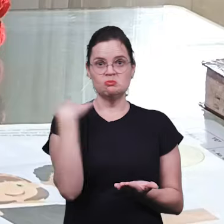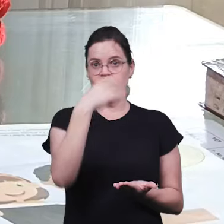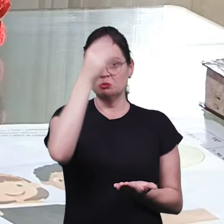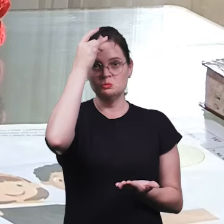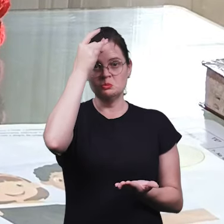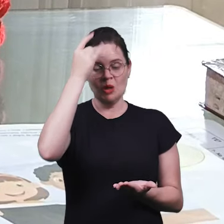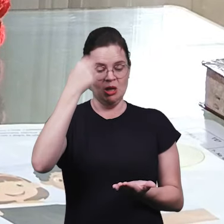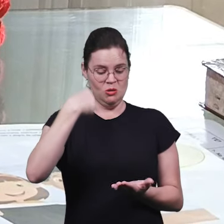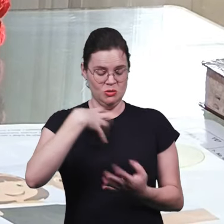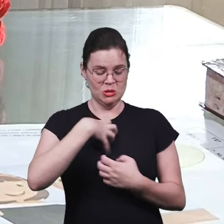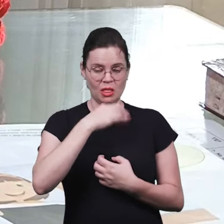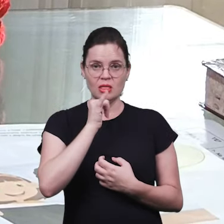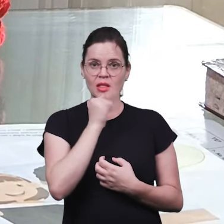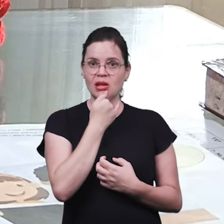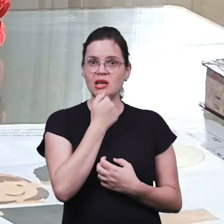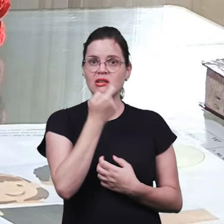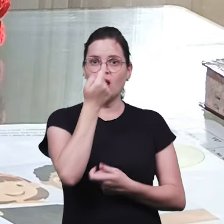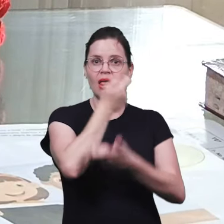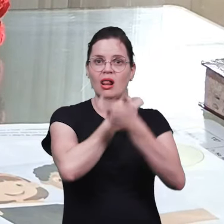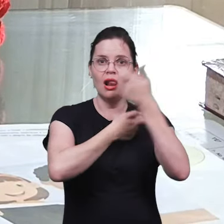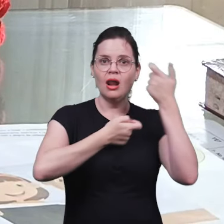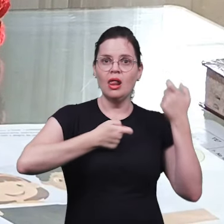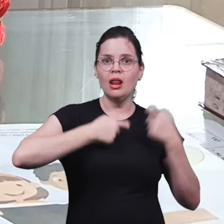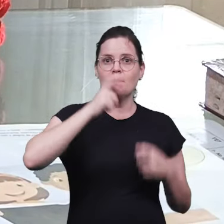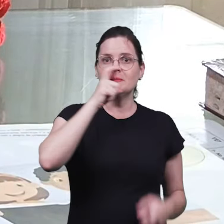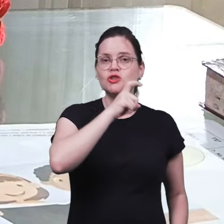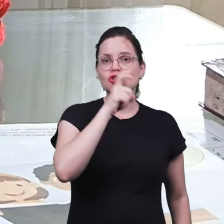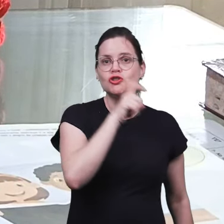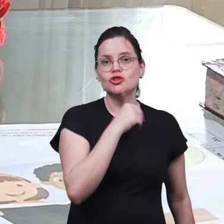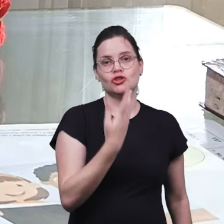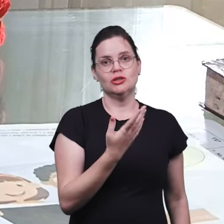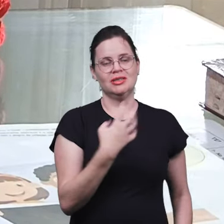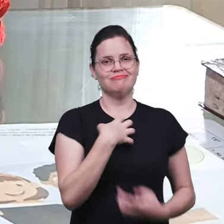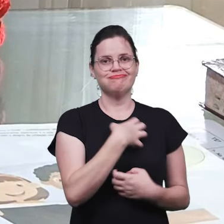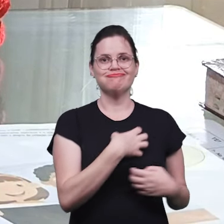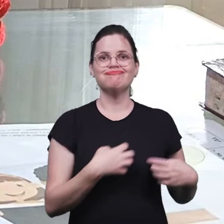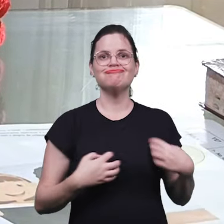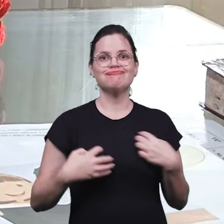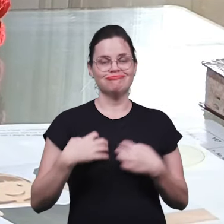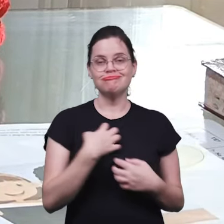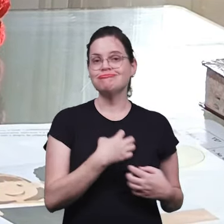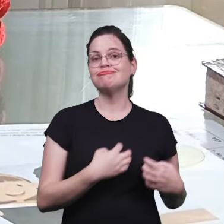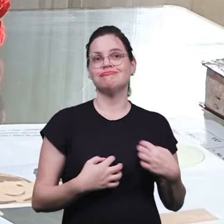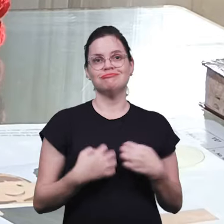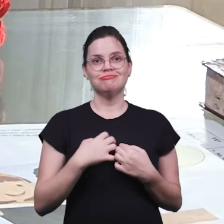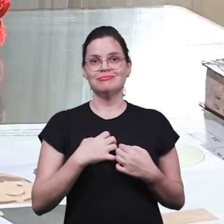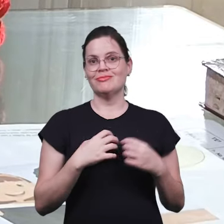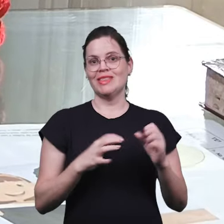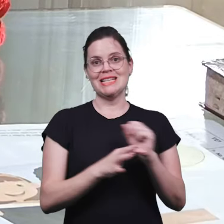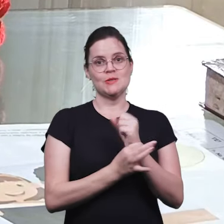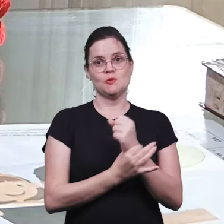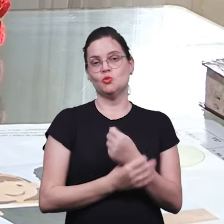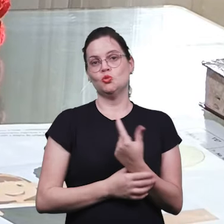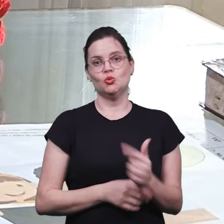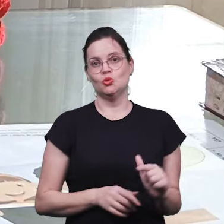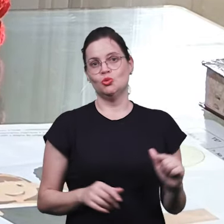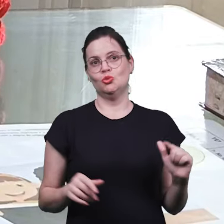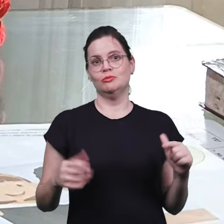Olha, havia mentira, o engano, aquilo que traz angústia ao coração do homem, traz tristeza, traz